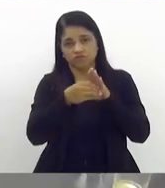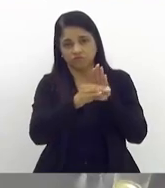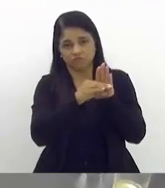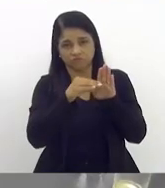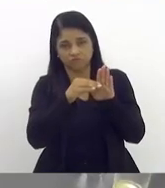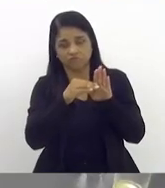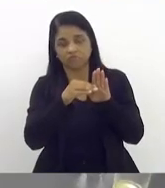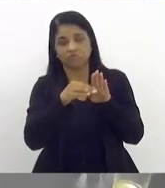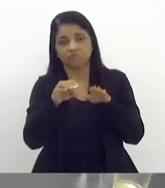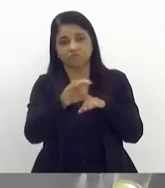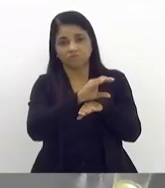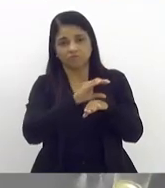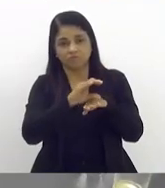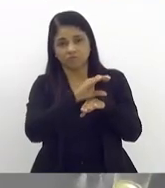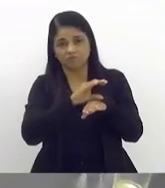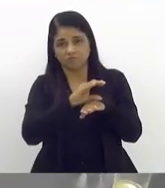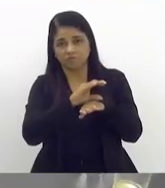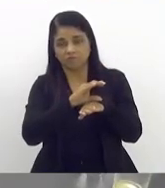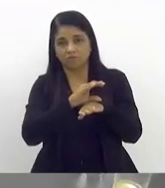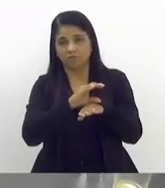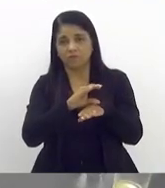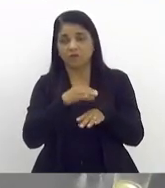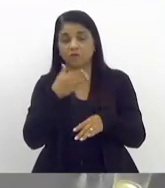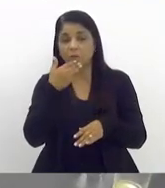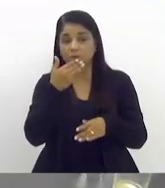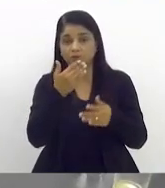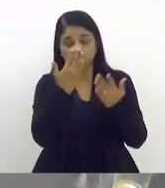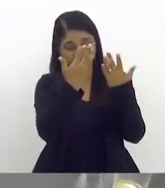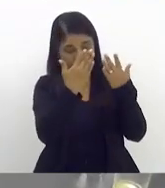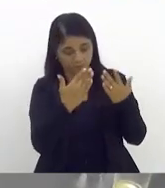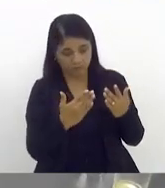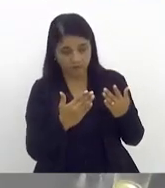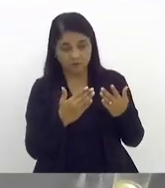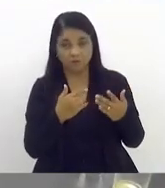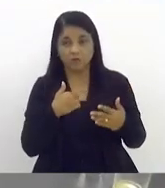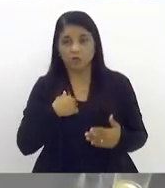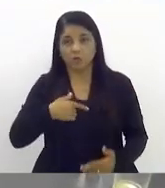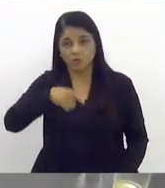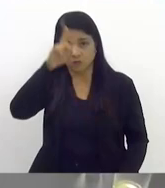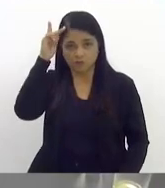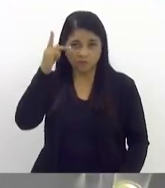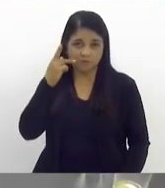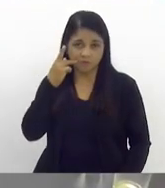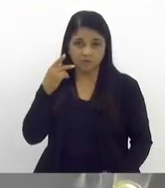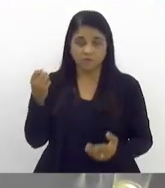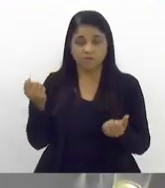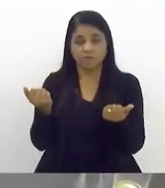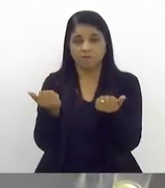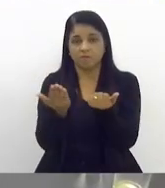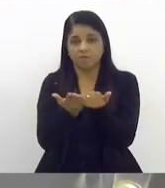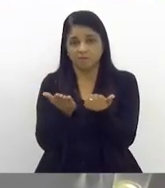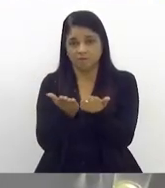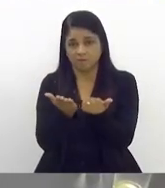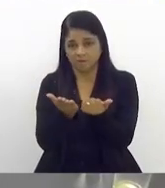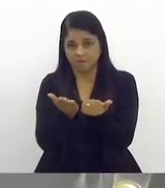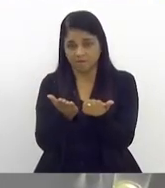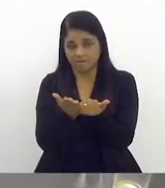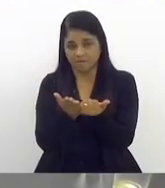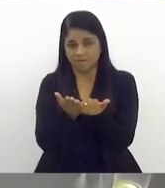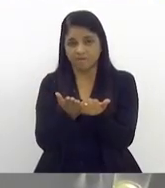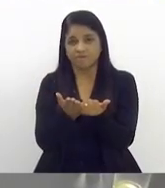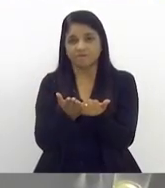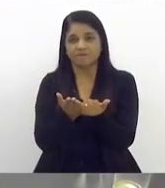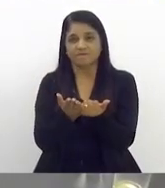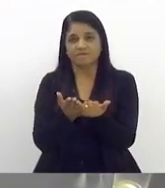Luiz Paulo. Não, senhor presidente, eu vou pedir vista. Perfeito. Porque eu e deputado Samuel Malafaia temos um